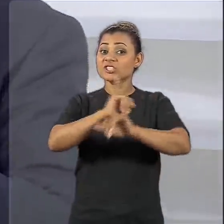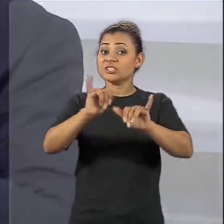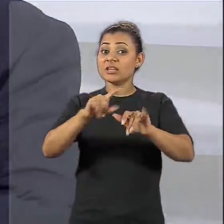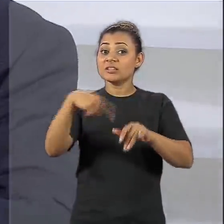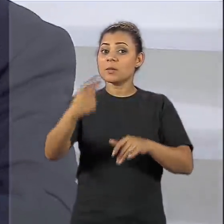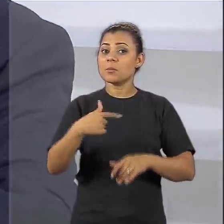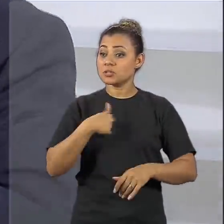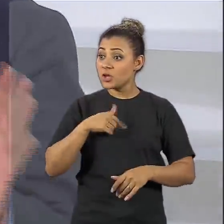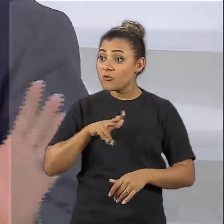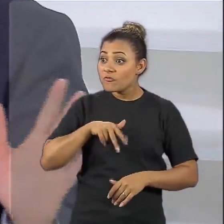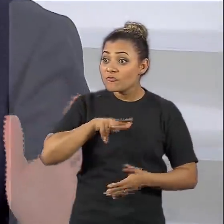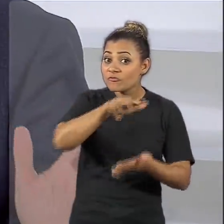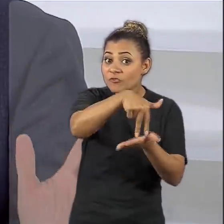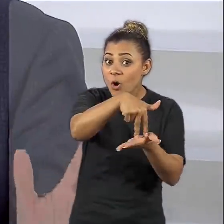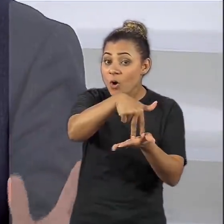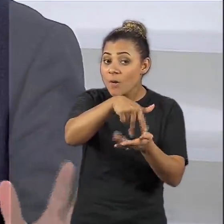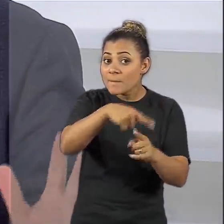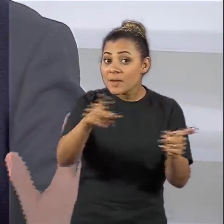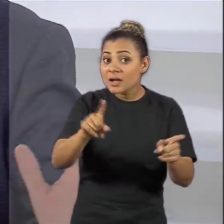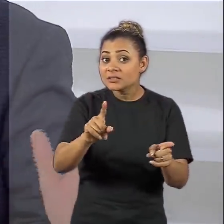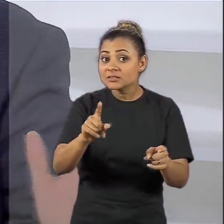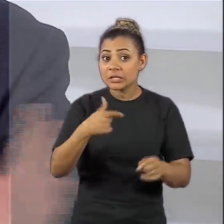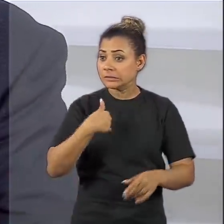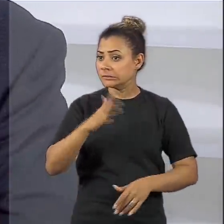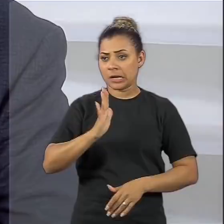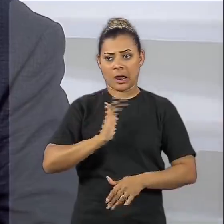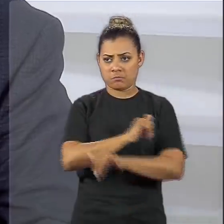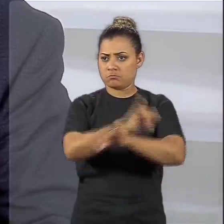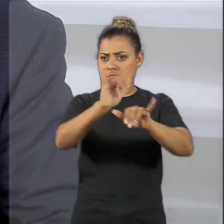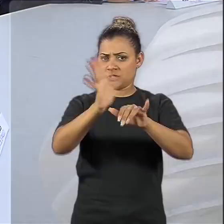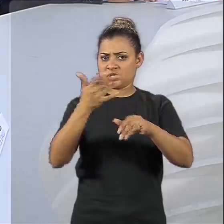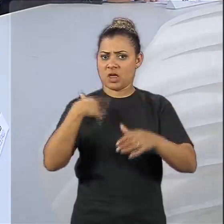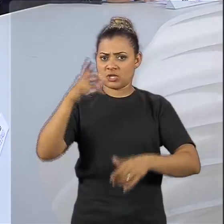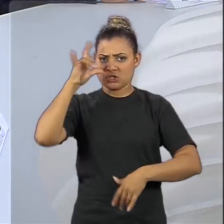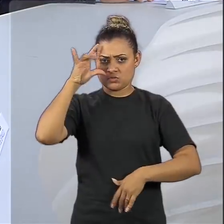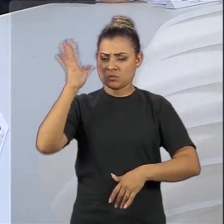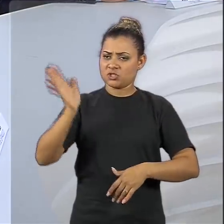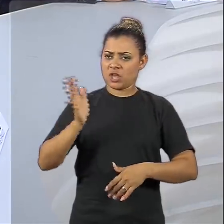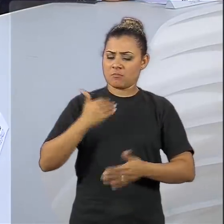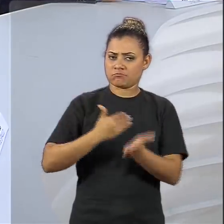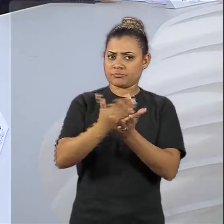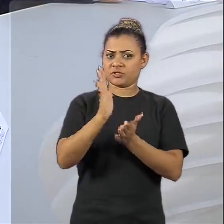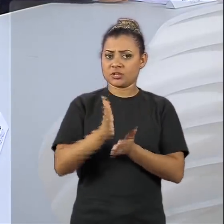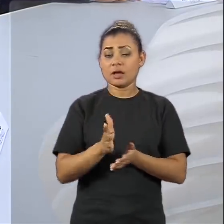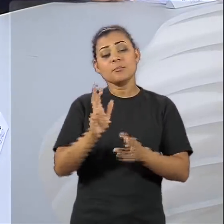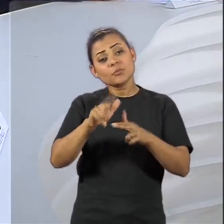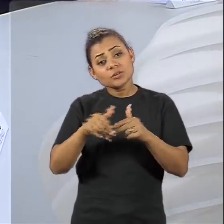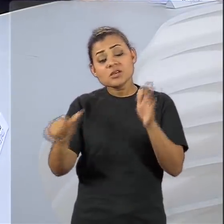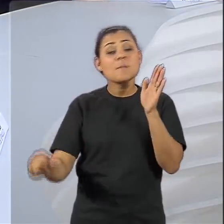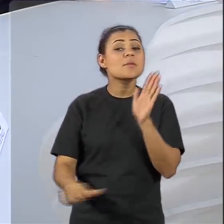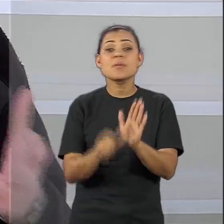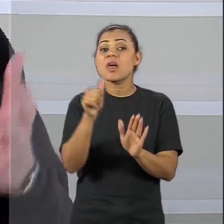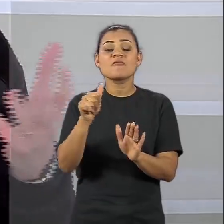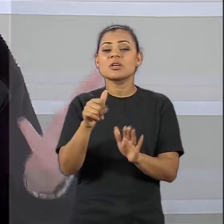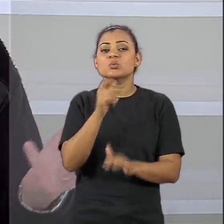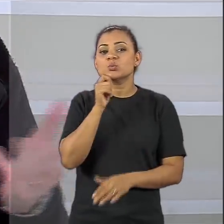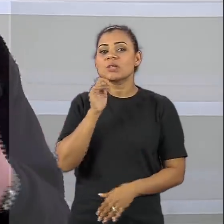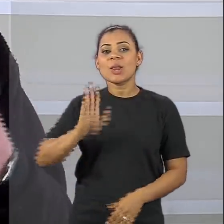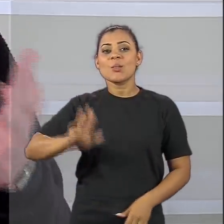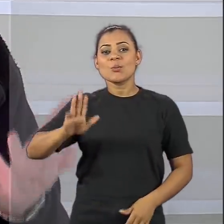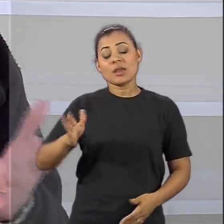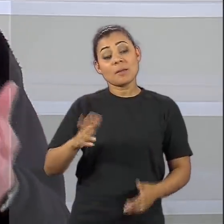disse agora eu vou. Aí ela disse, não, mas peraí, eu já lancei minha candidatura, agora não dá mais para voltar. Mas enfim, é a primeira vez em que você tem... Então, isso causa uma